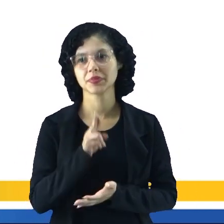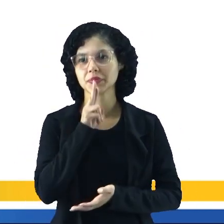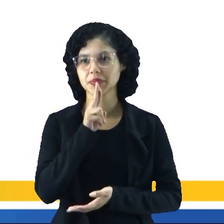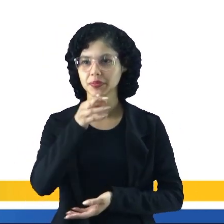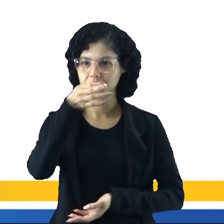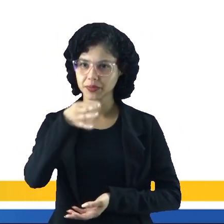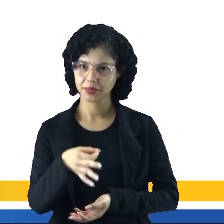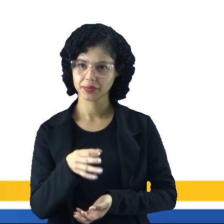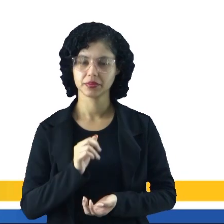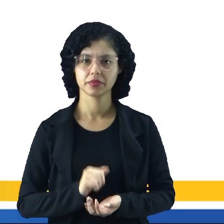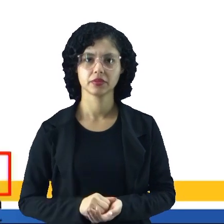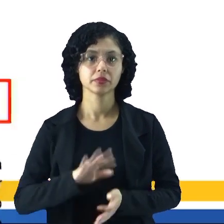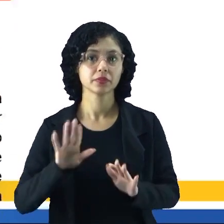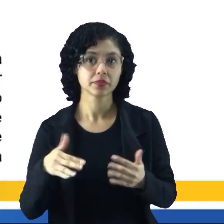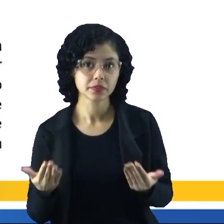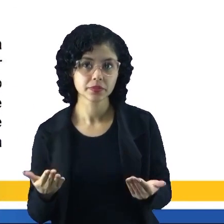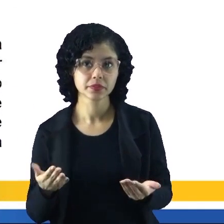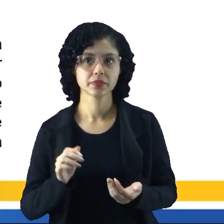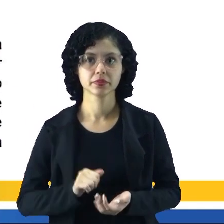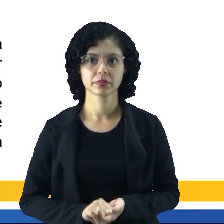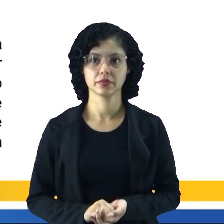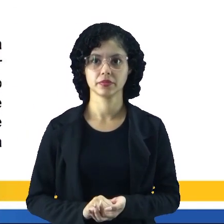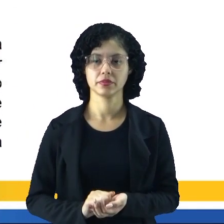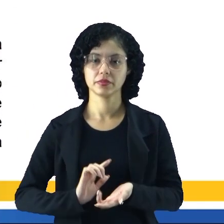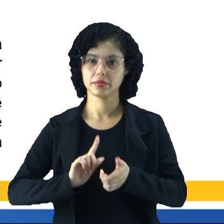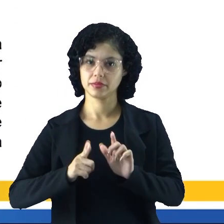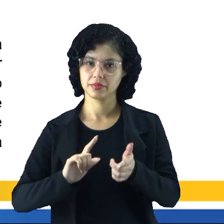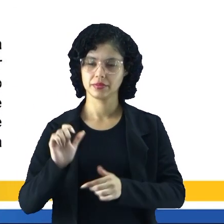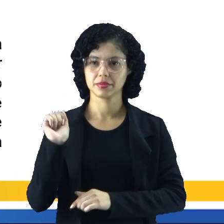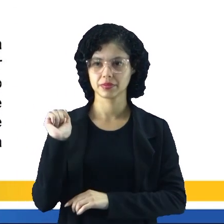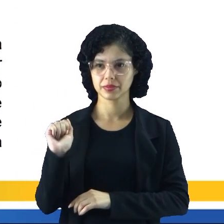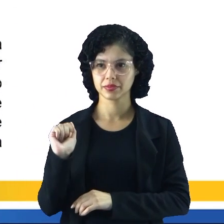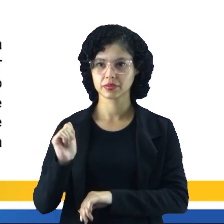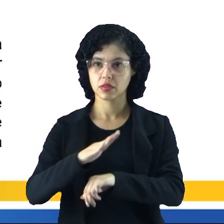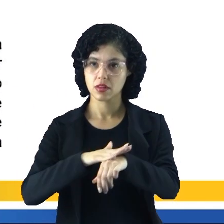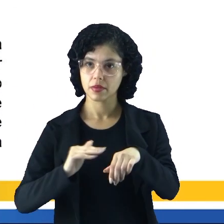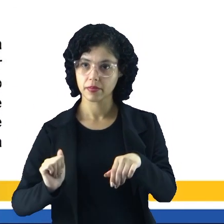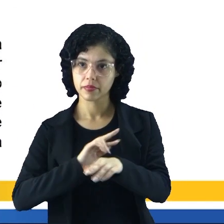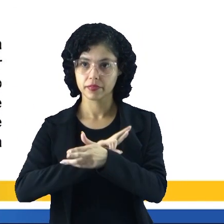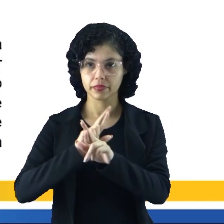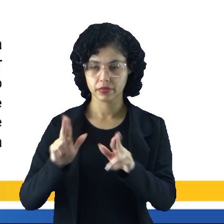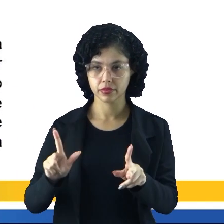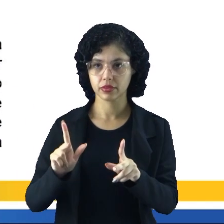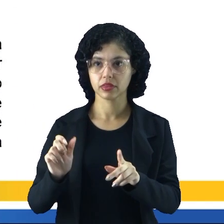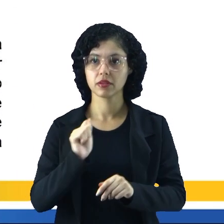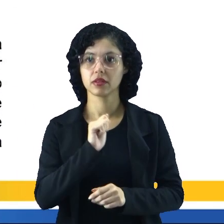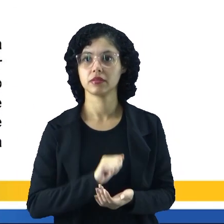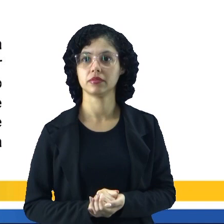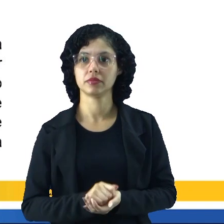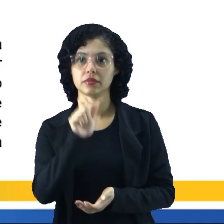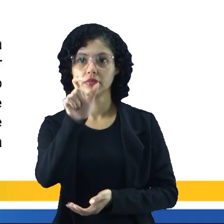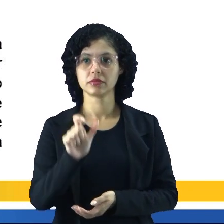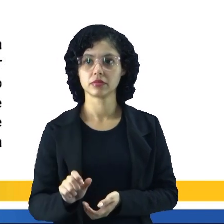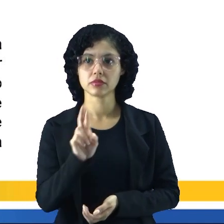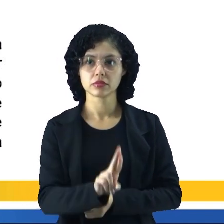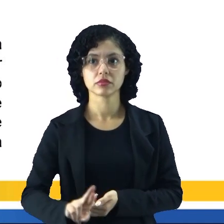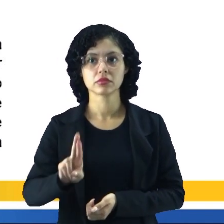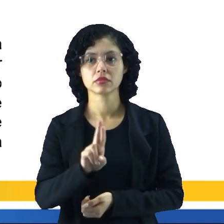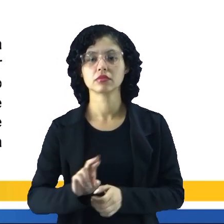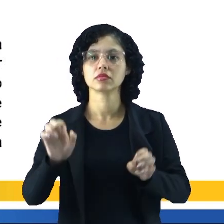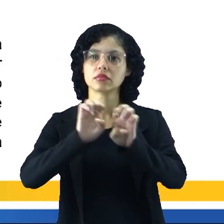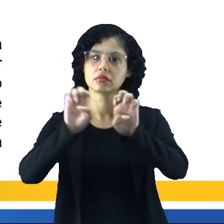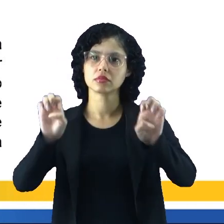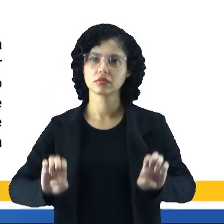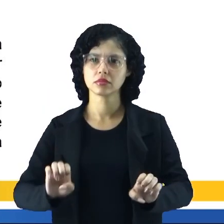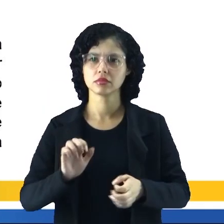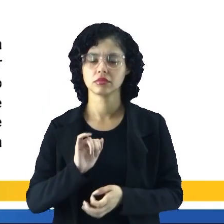a resposta correta né seria o quê o chamamento de diferentes atores sociais pelo uso recorrente de